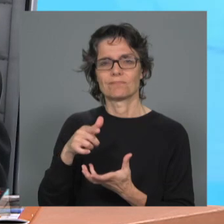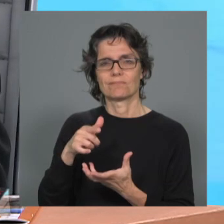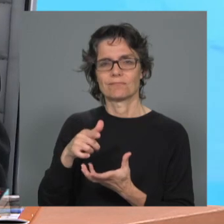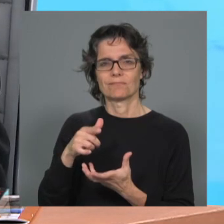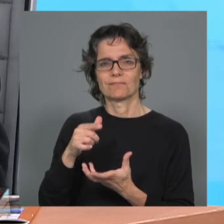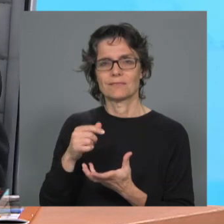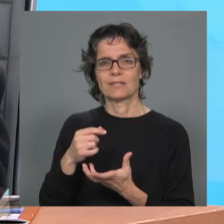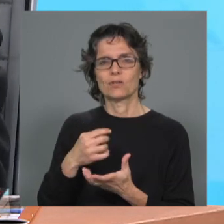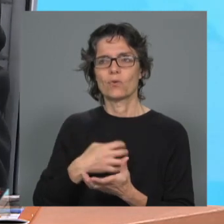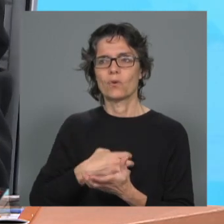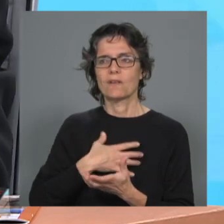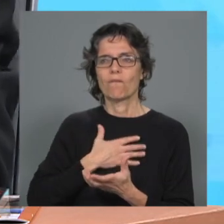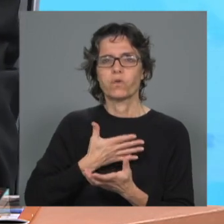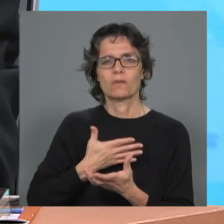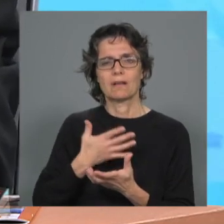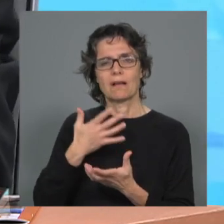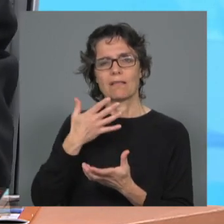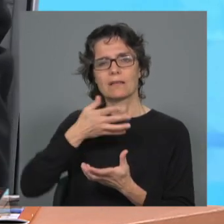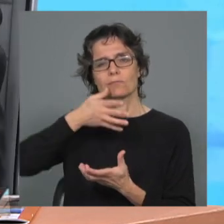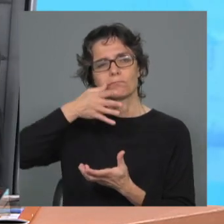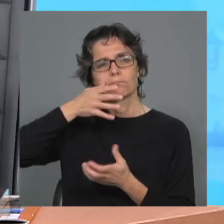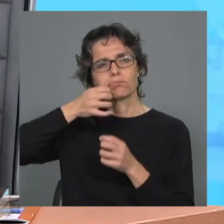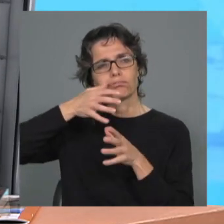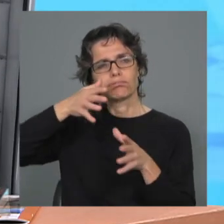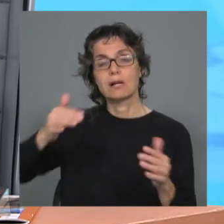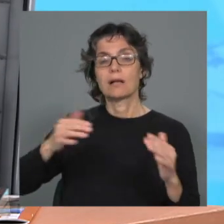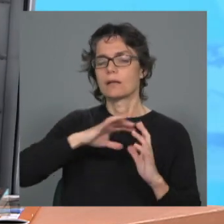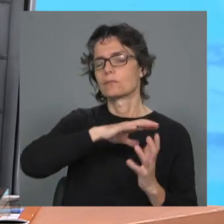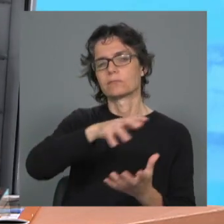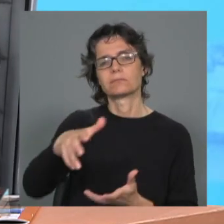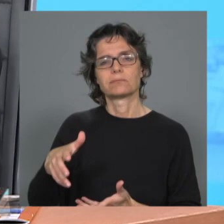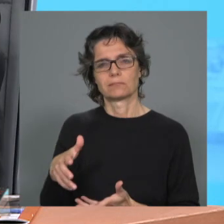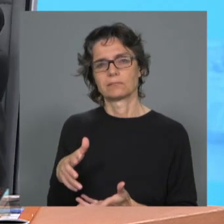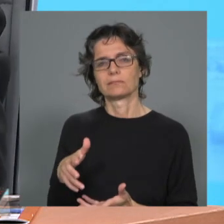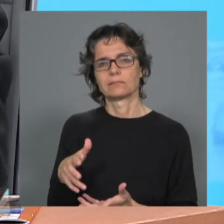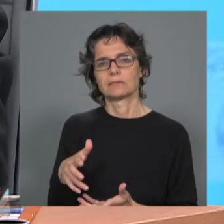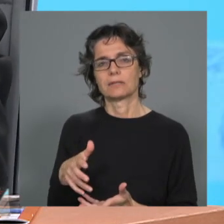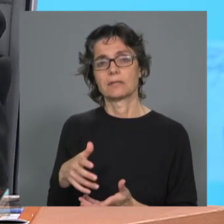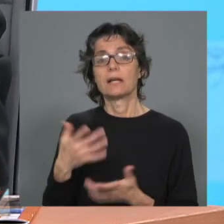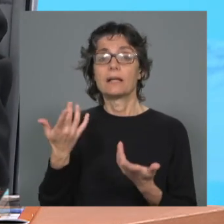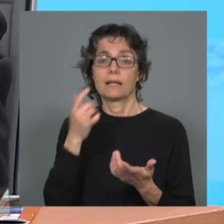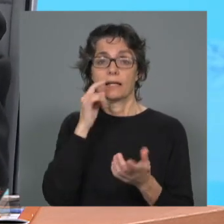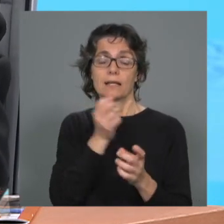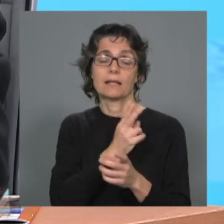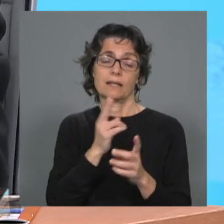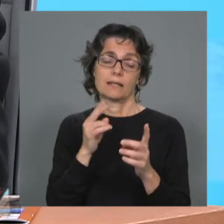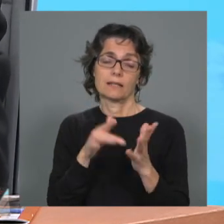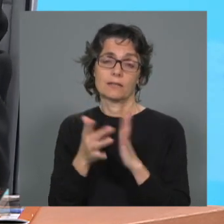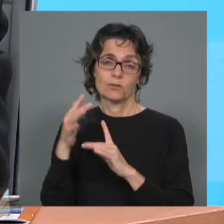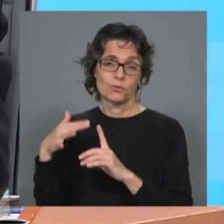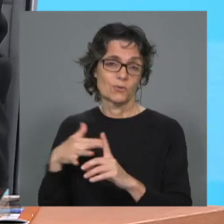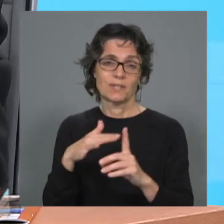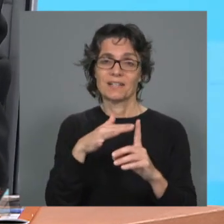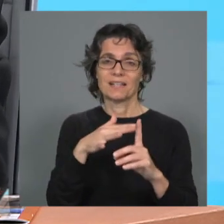do ser pastor, e que os discípulos continuam à semelhança de Jesus. Eles devem ser também pastores para todos. Têm de